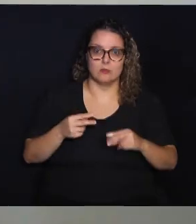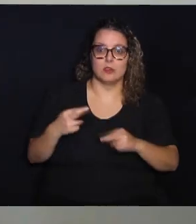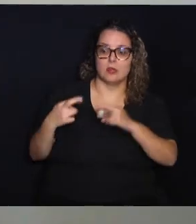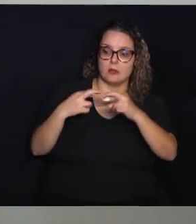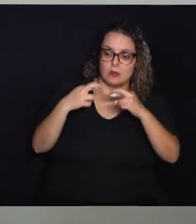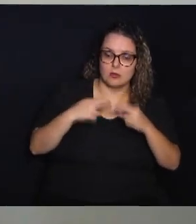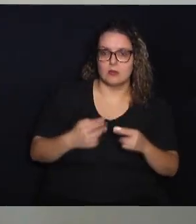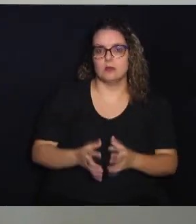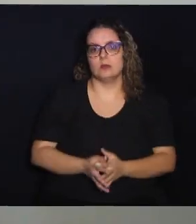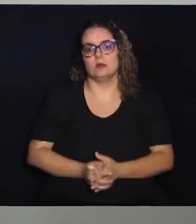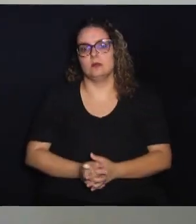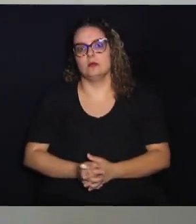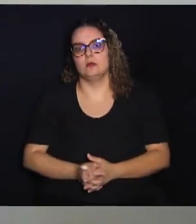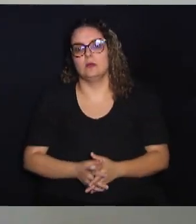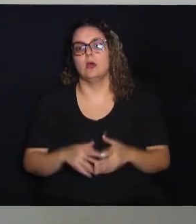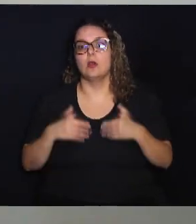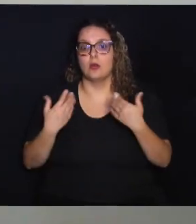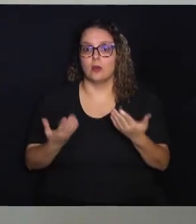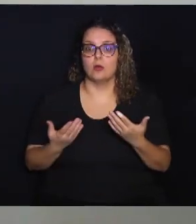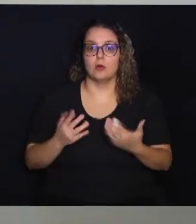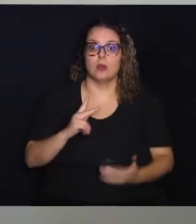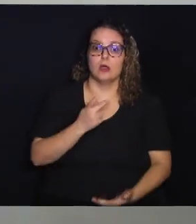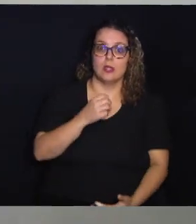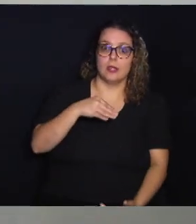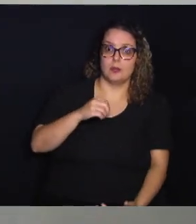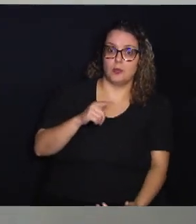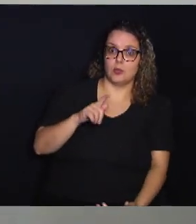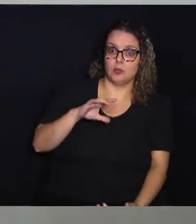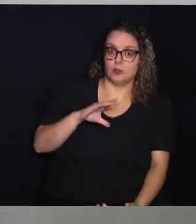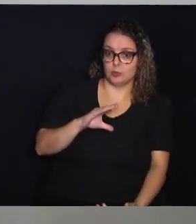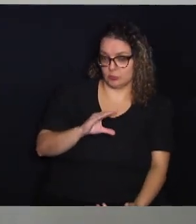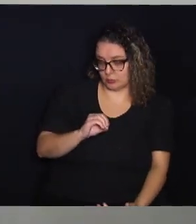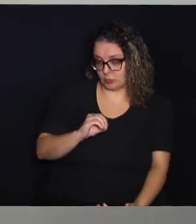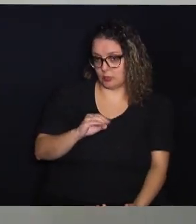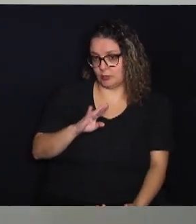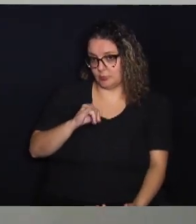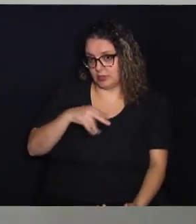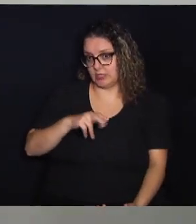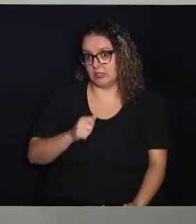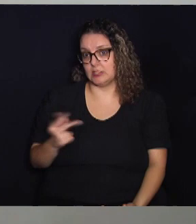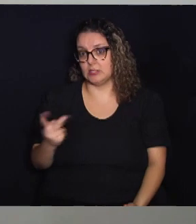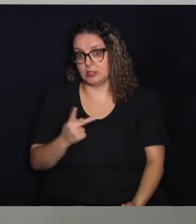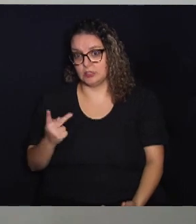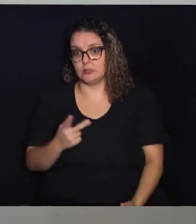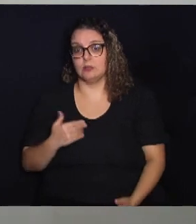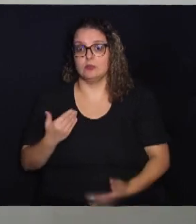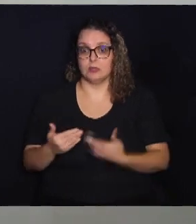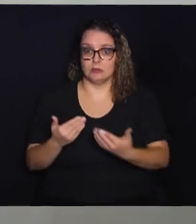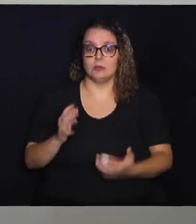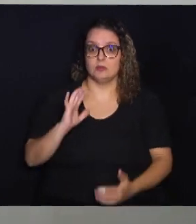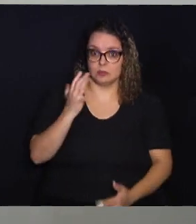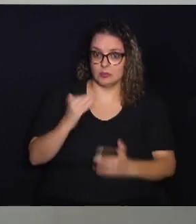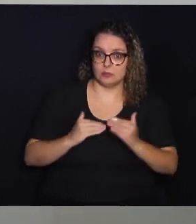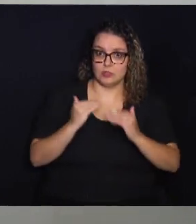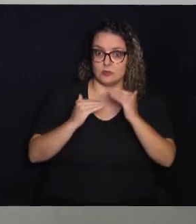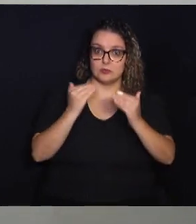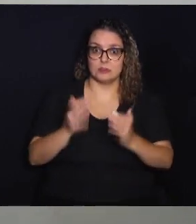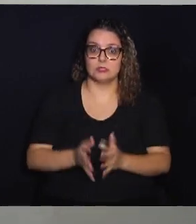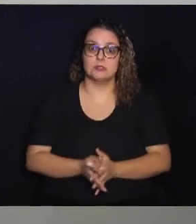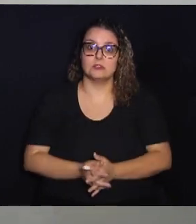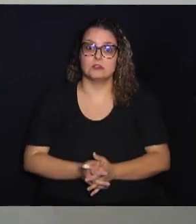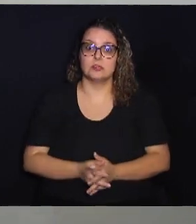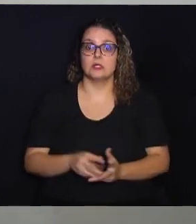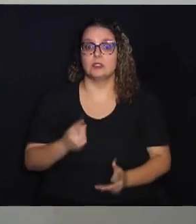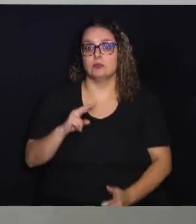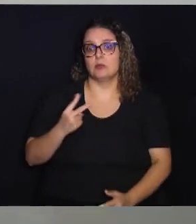verificar quais são as hemoglobinas que esse casal, né, está produzindo. E uma vez que